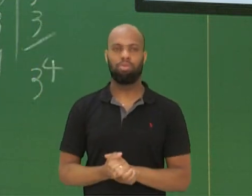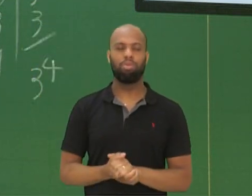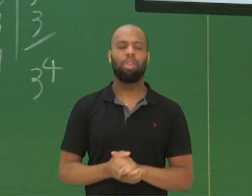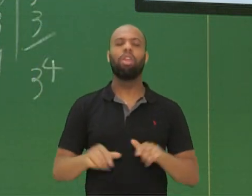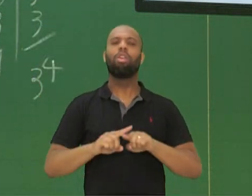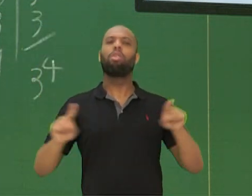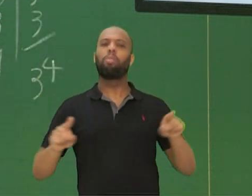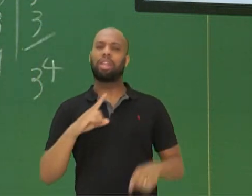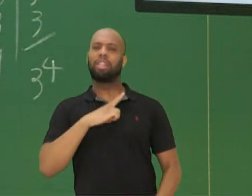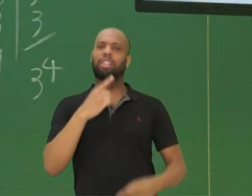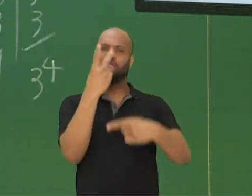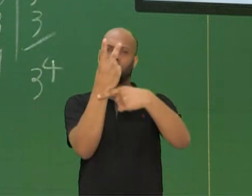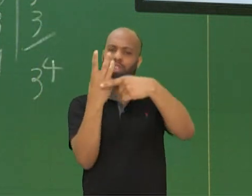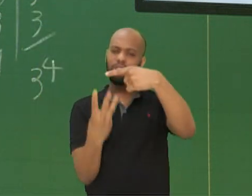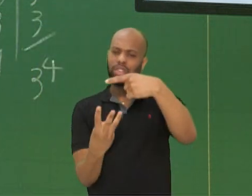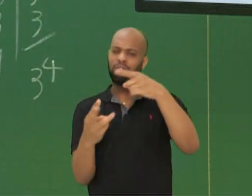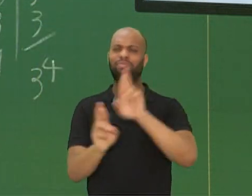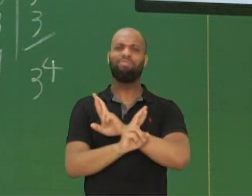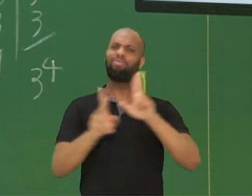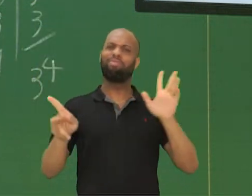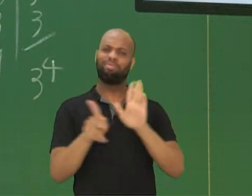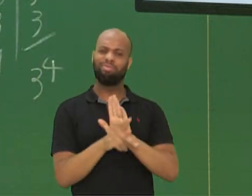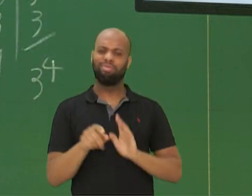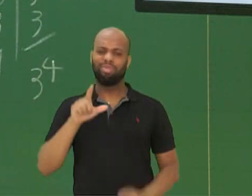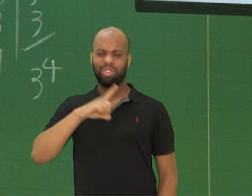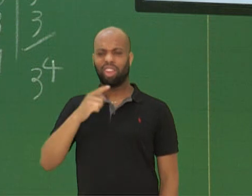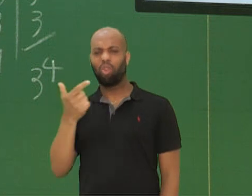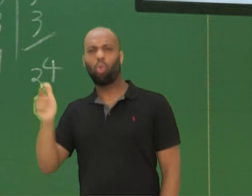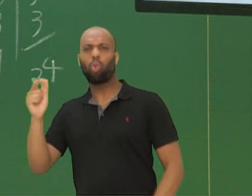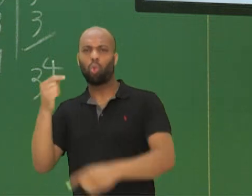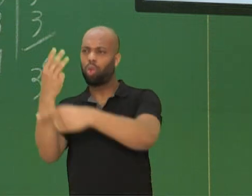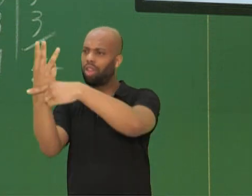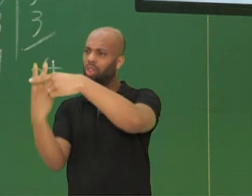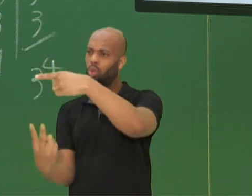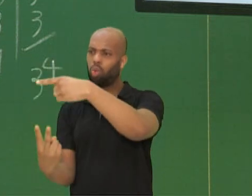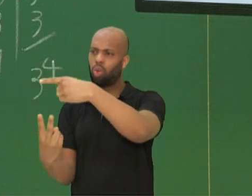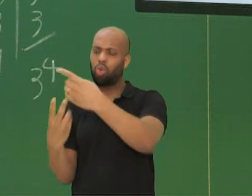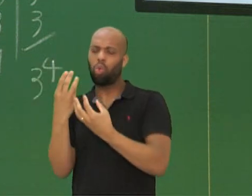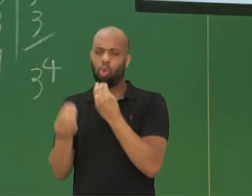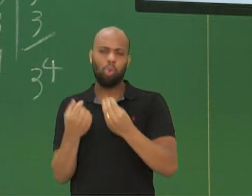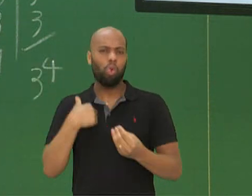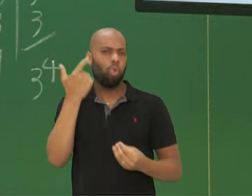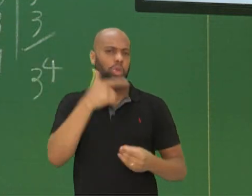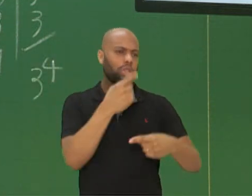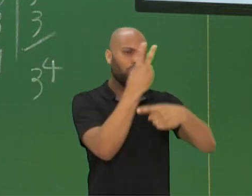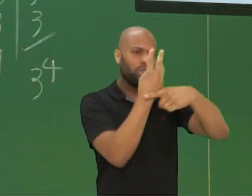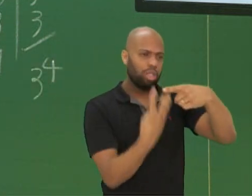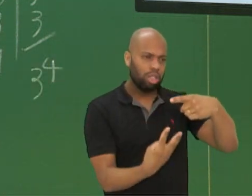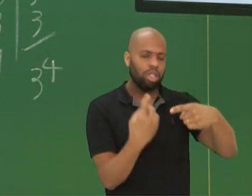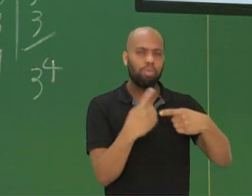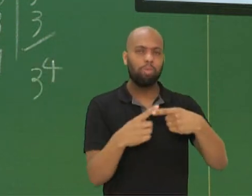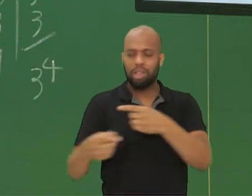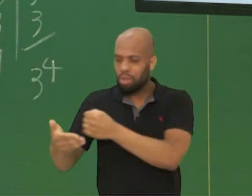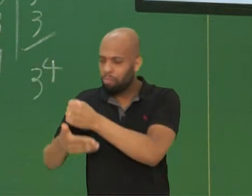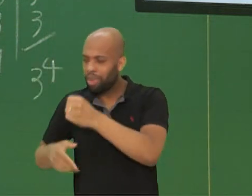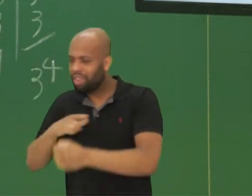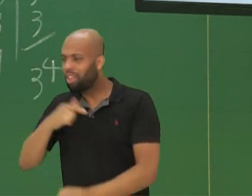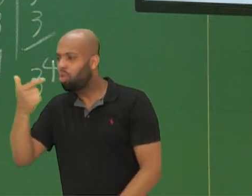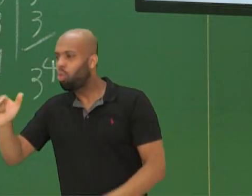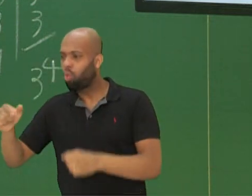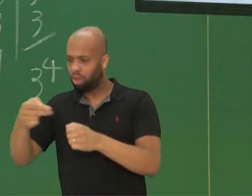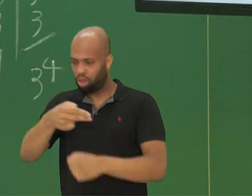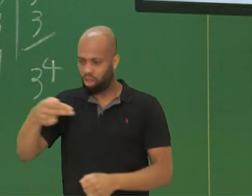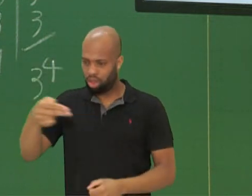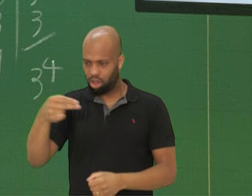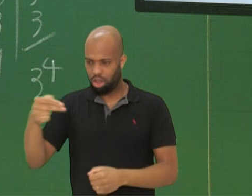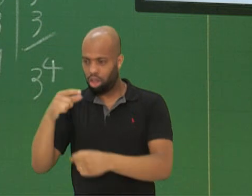Aí, a gente aplica aqui aquela segunda propriedade que o professor indicou. Se A sobre B está elevado a